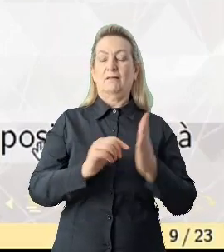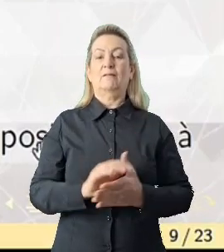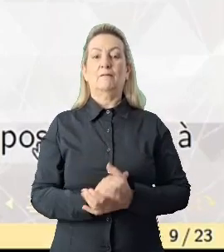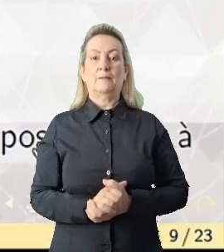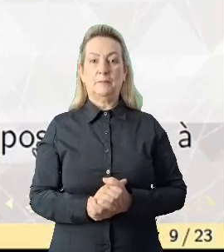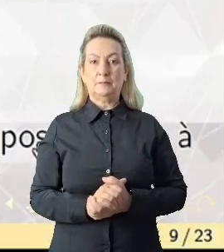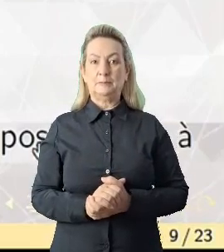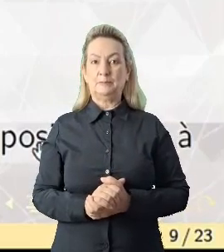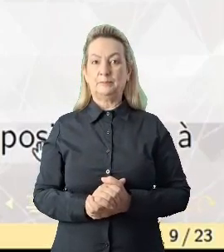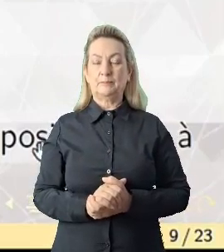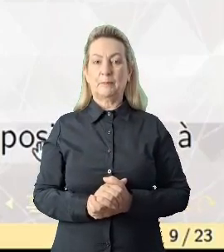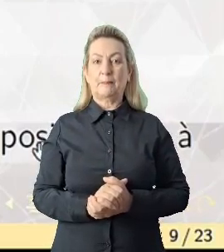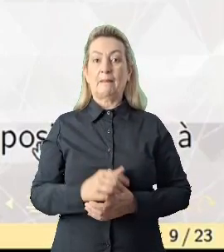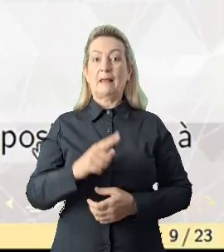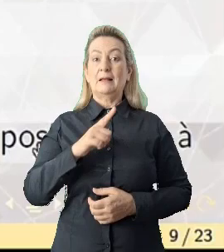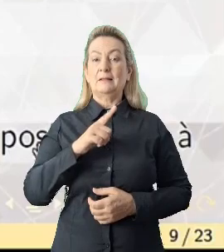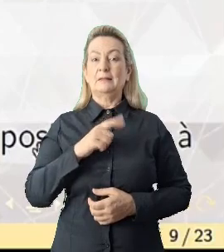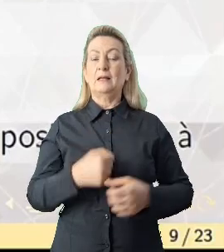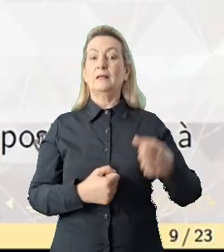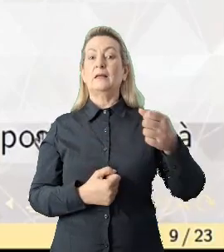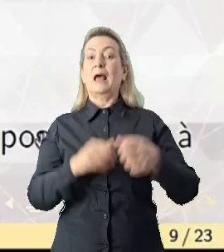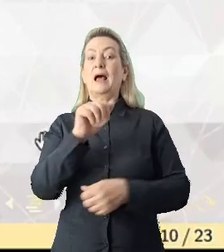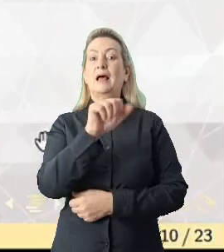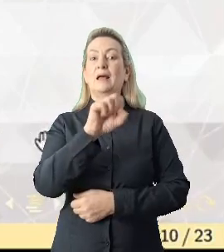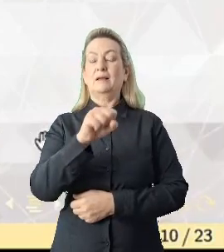está posicionada à esquerda da moda da distribuição.